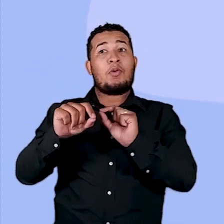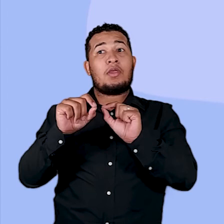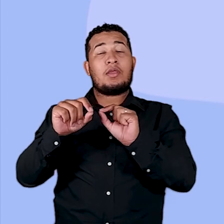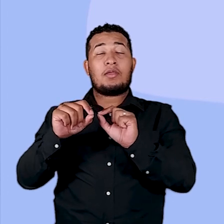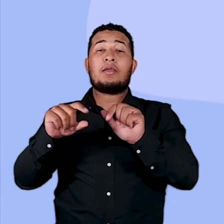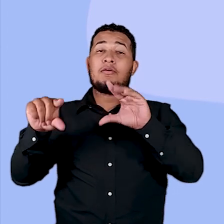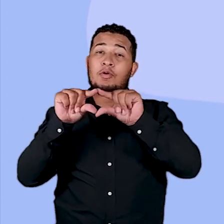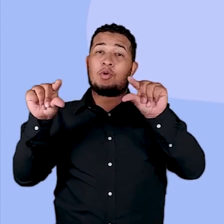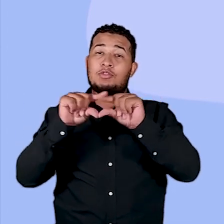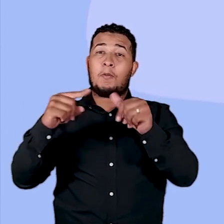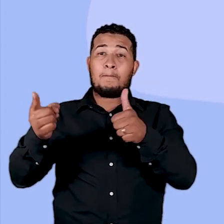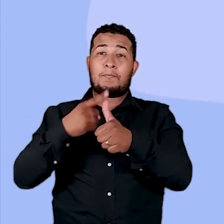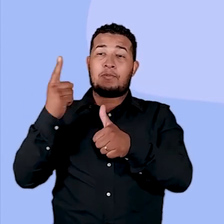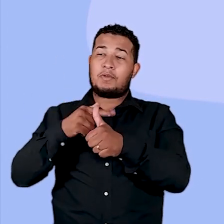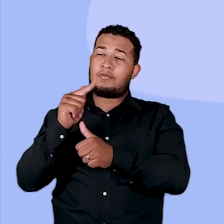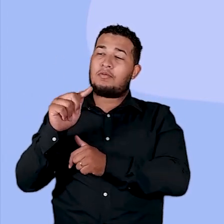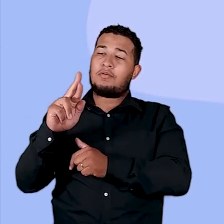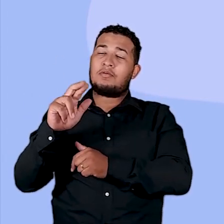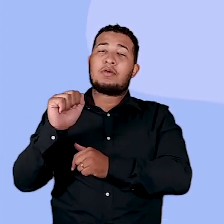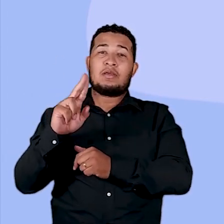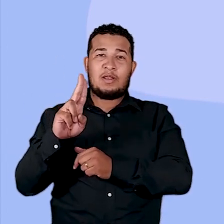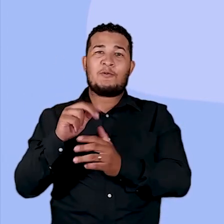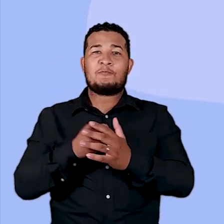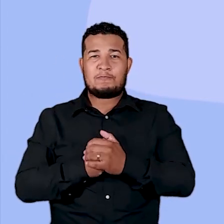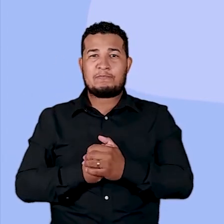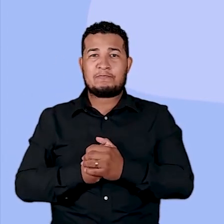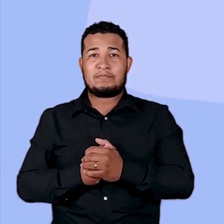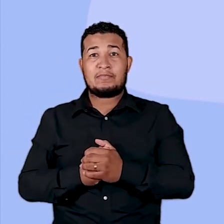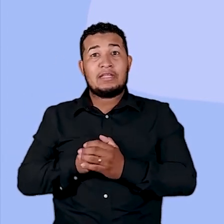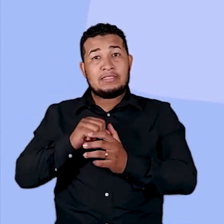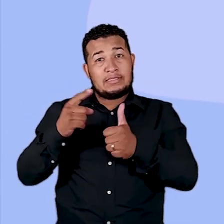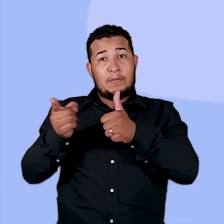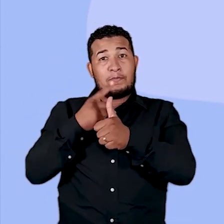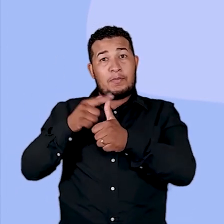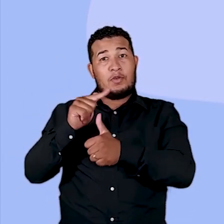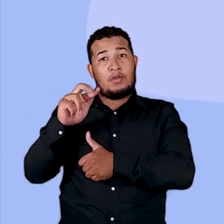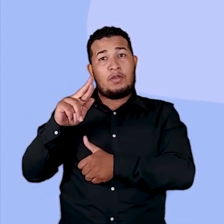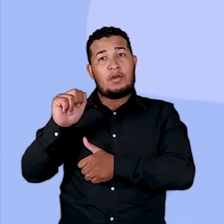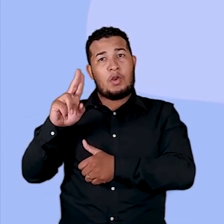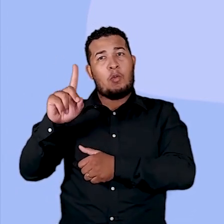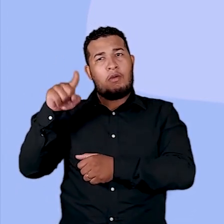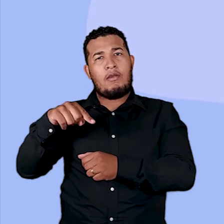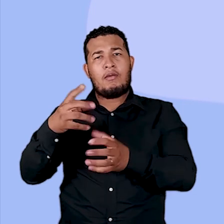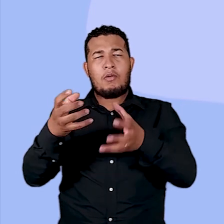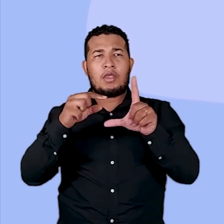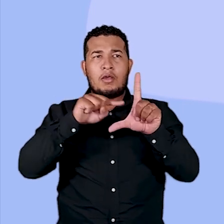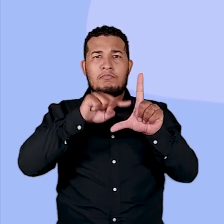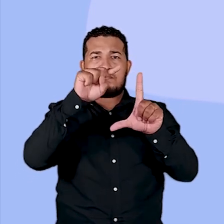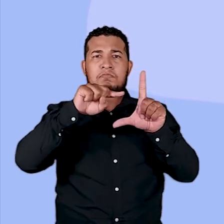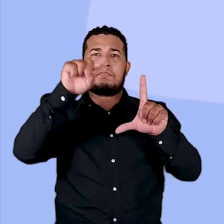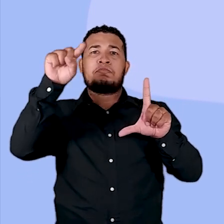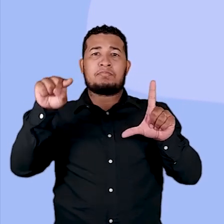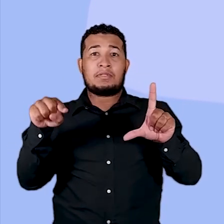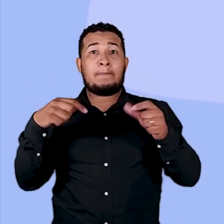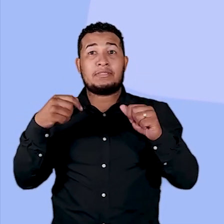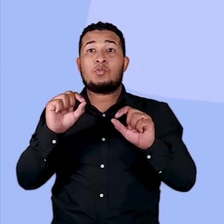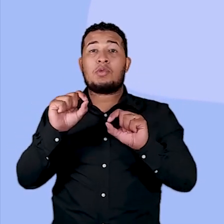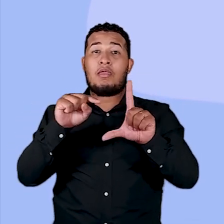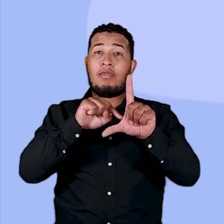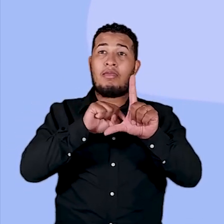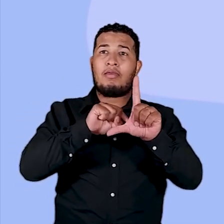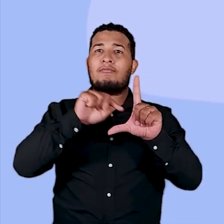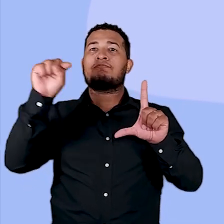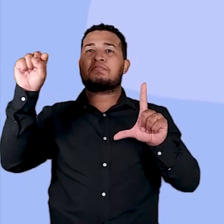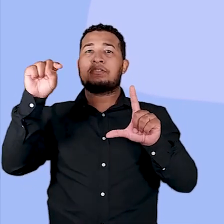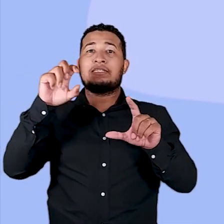grau, tá vendo? U é igual a R vezes I. Se é uma equação do primeiro grau e eu quero fazer um gráfico, esse meu gráfico tem que ser uma reta. Se não